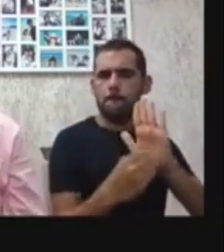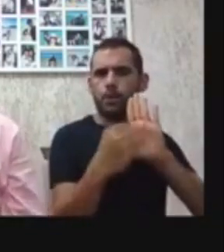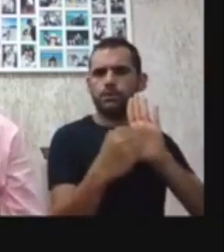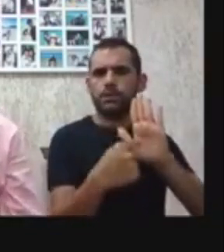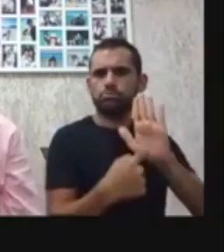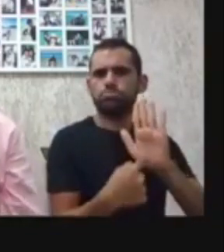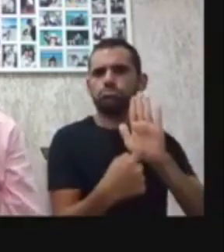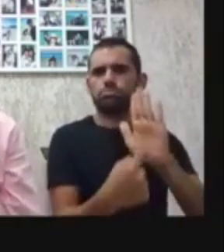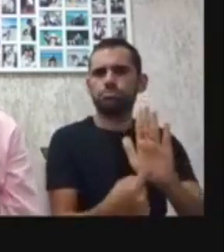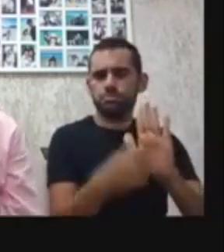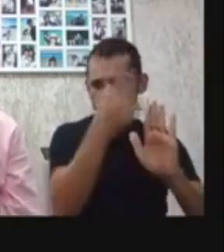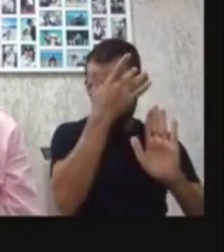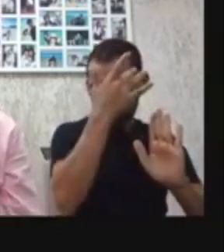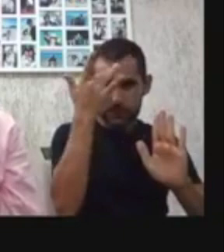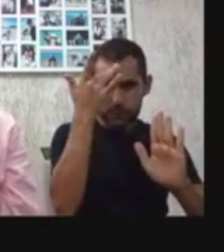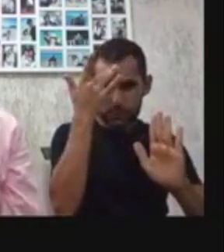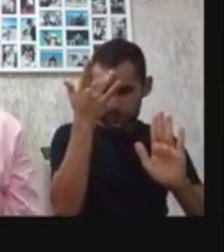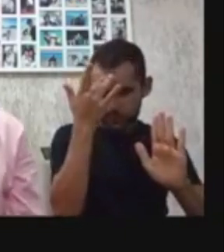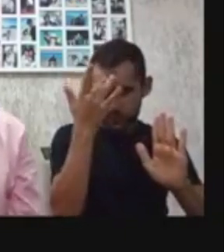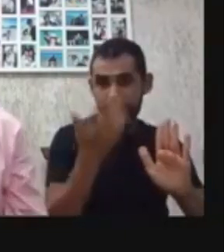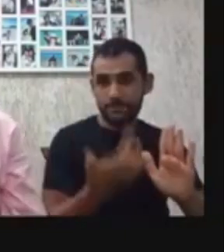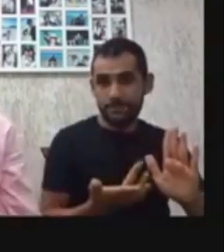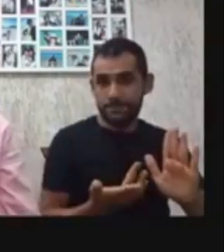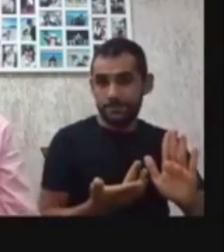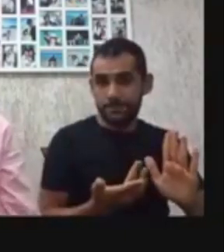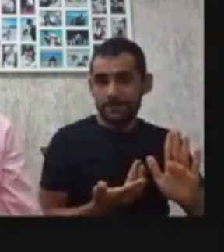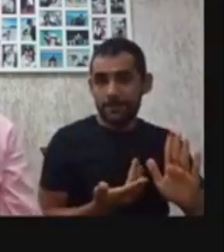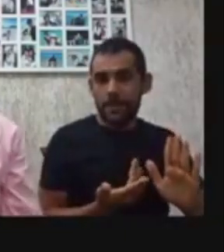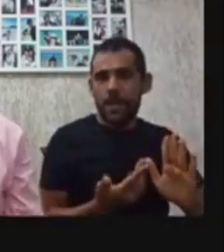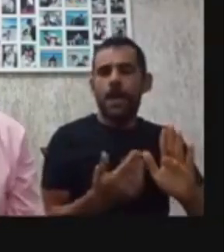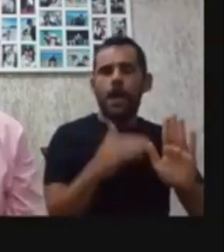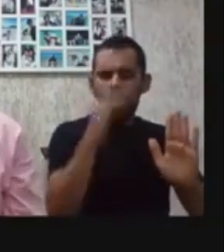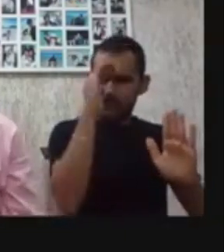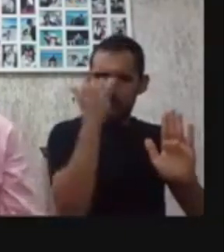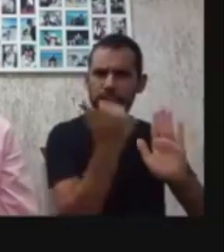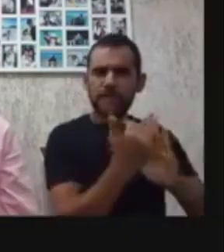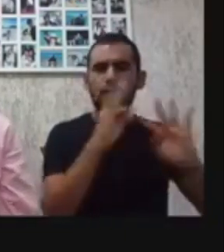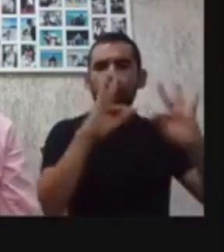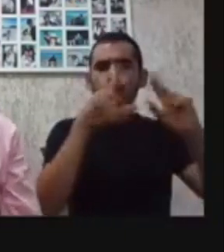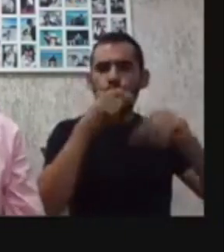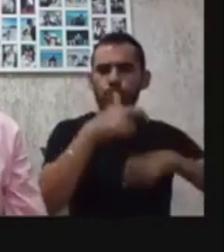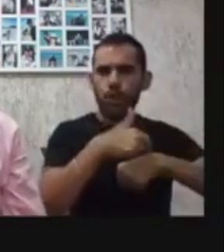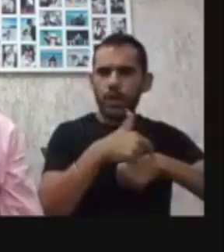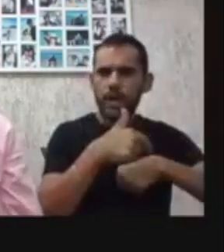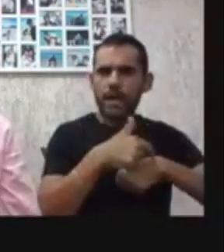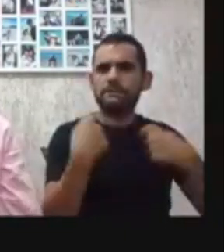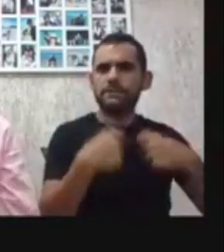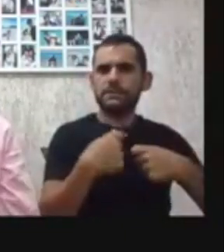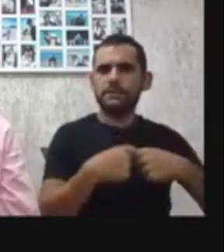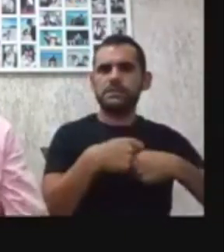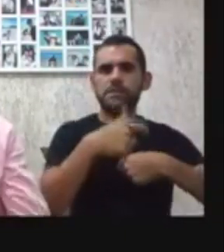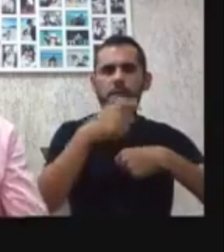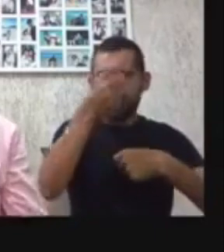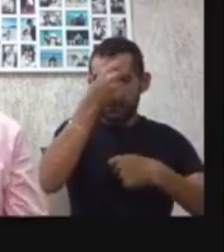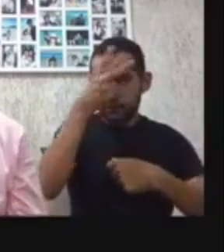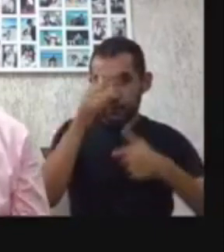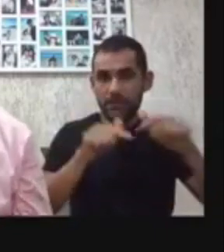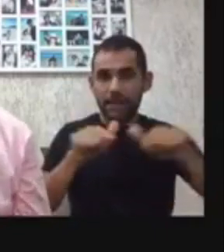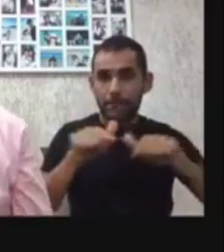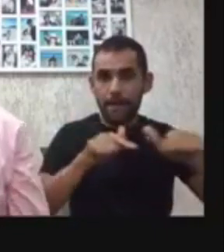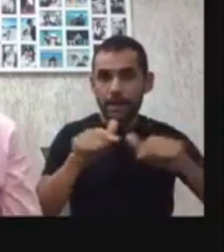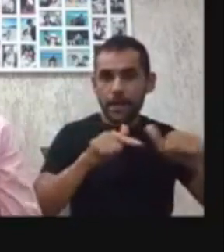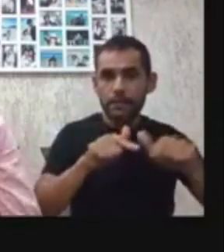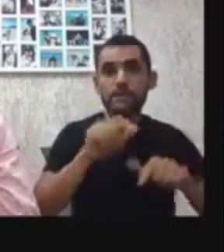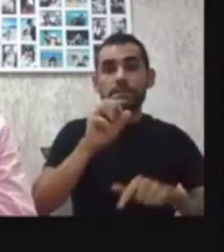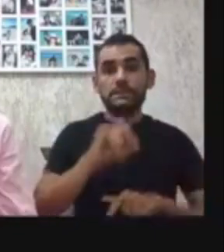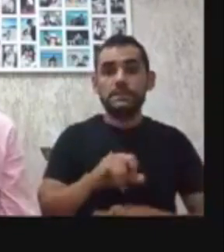servidores de São João del Rei. Eu tenho que ser o que vai cumprir todos os seus horários, tem que estar na prefeitura trabalhando, se o lugar do prefeito é